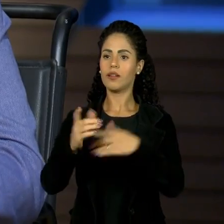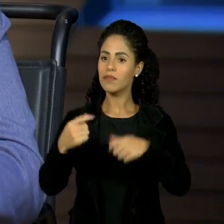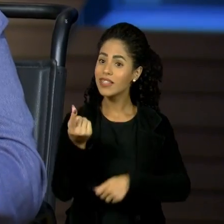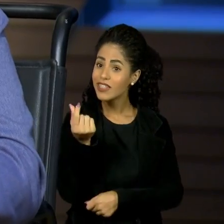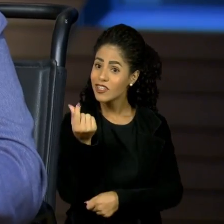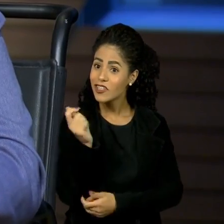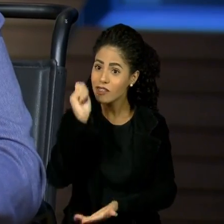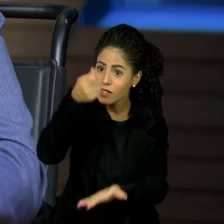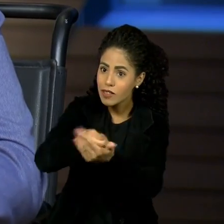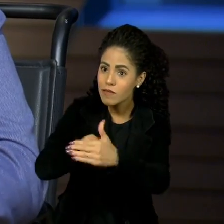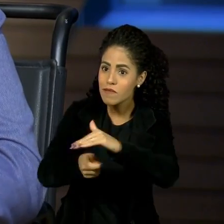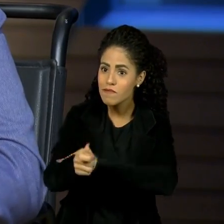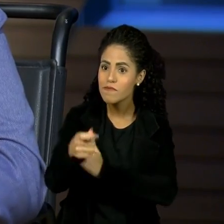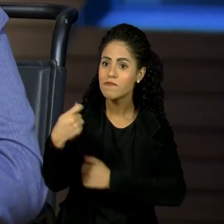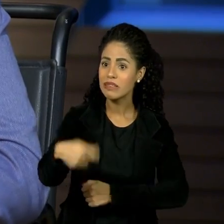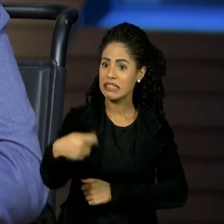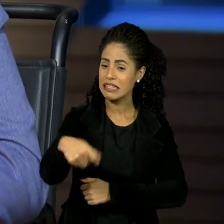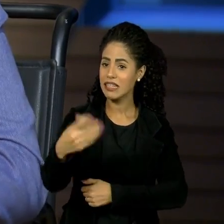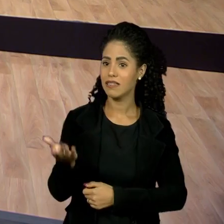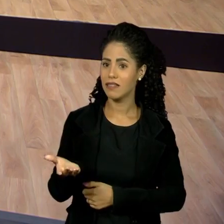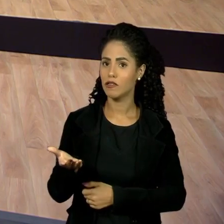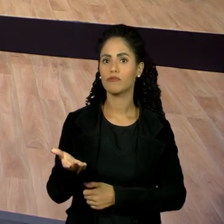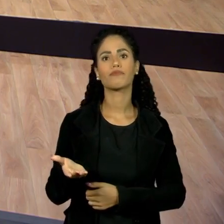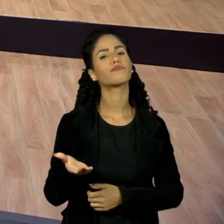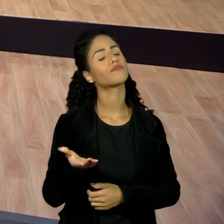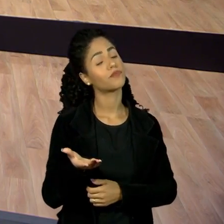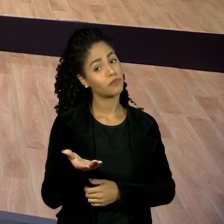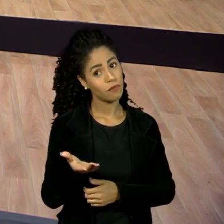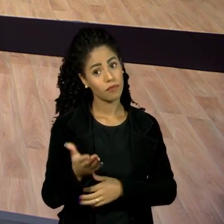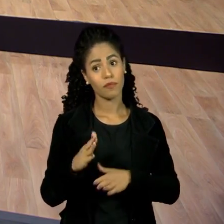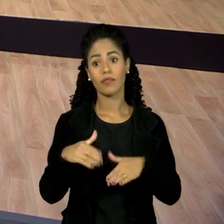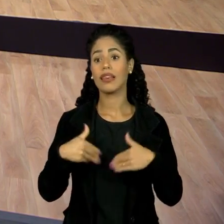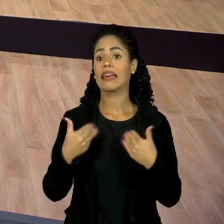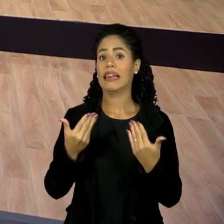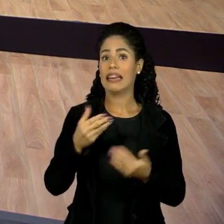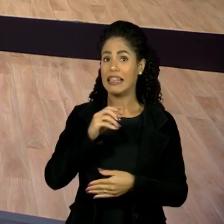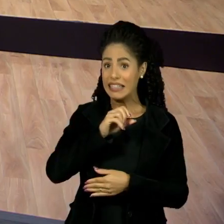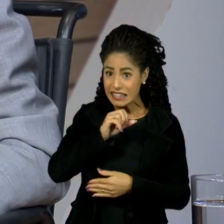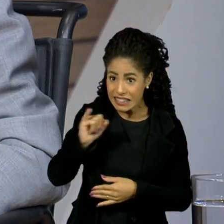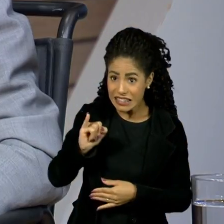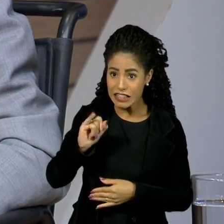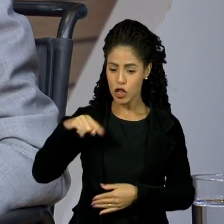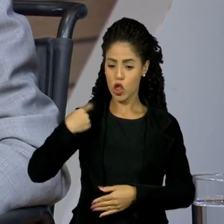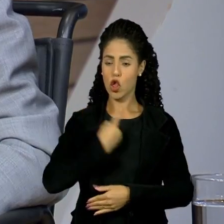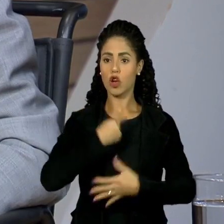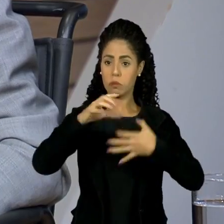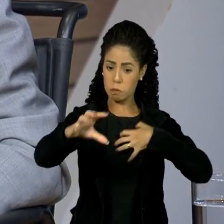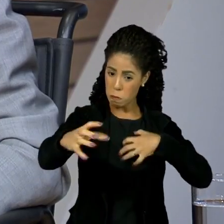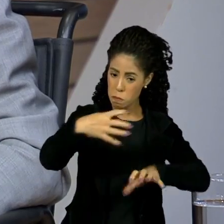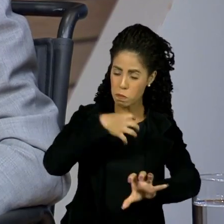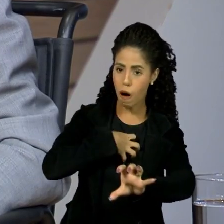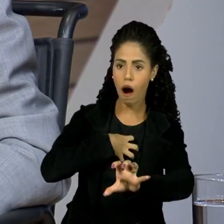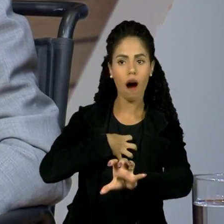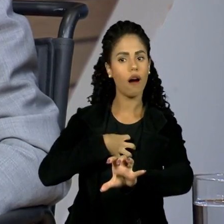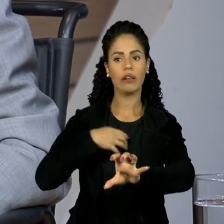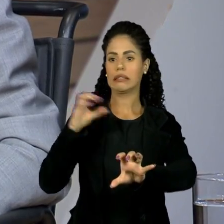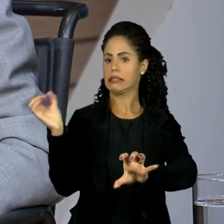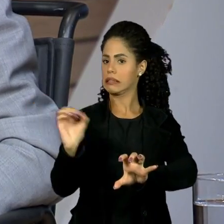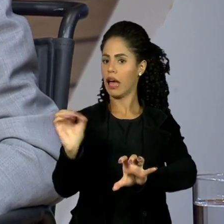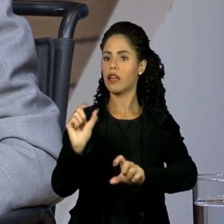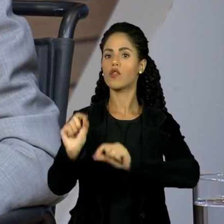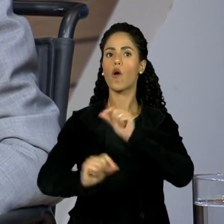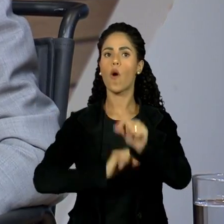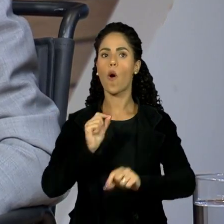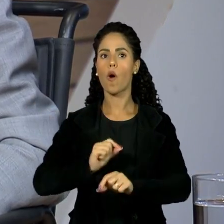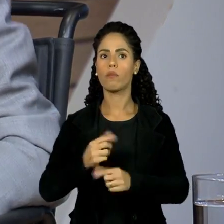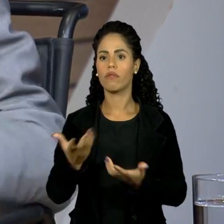que financie esse cuidado, né? E enquanto isso não doer no homem, o homem brasileiro vai continuar conjugando o